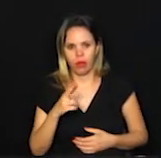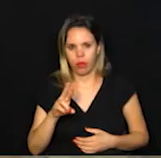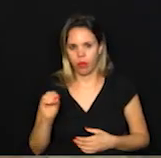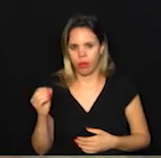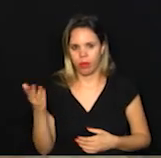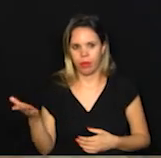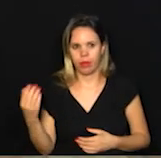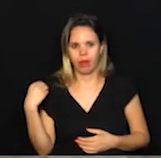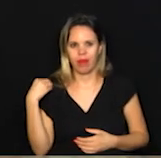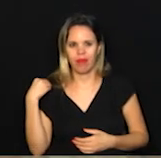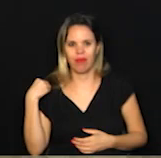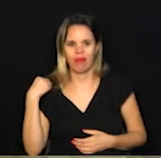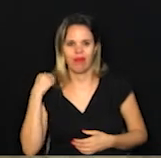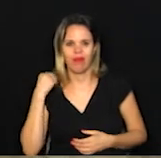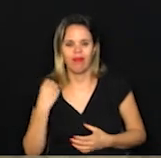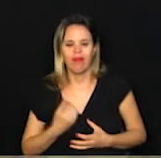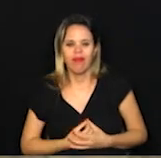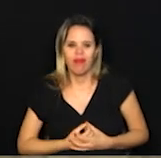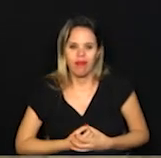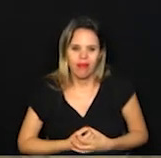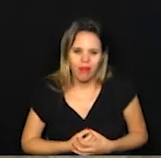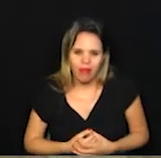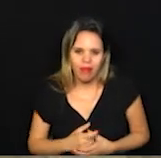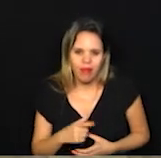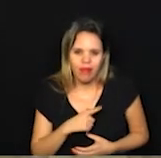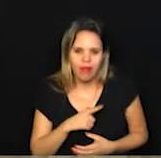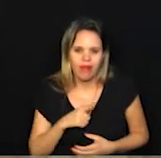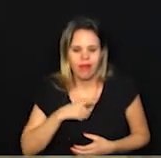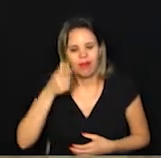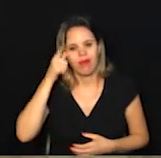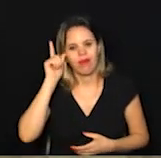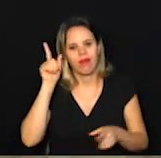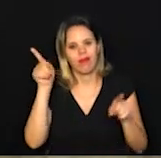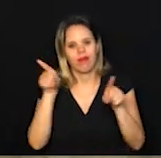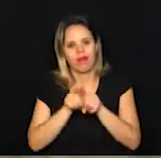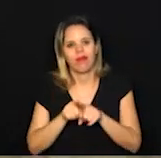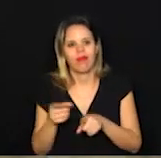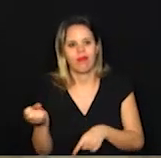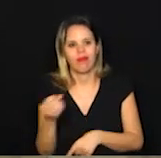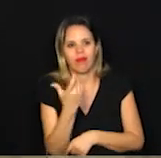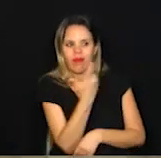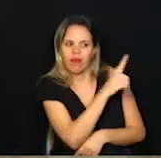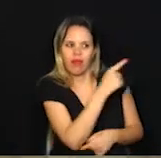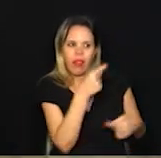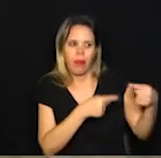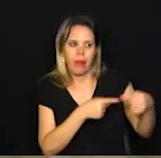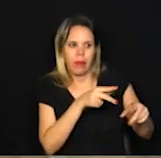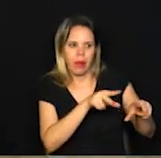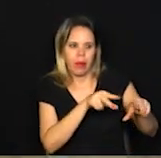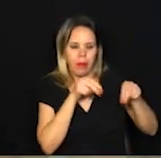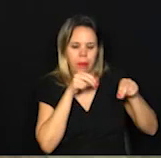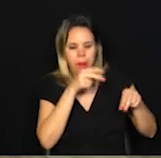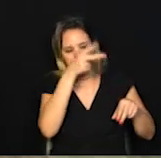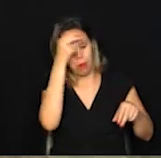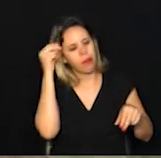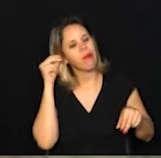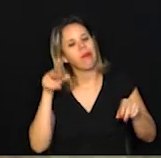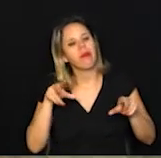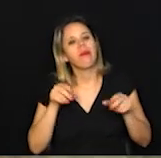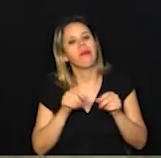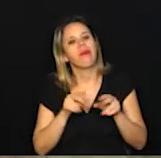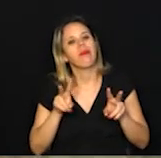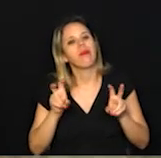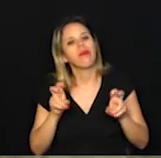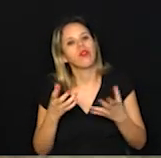Suplicy. Agora, Mirna Abreu, nós tivemos ontem também um outro debate público, esse em relação